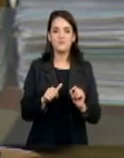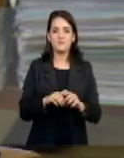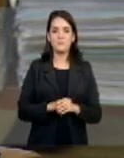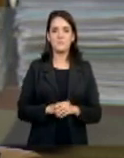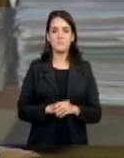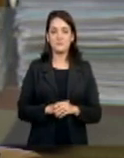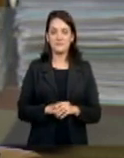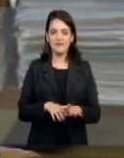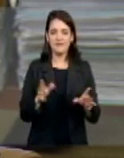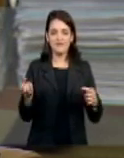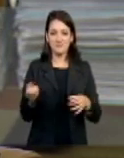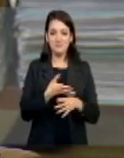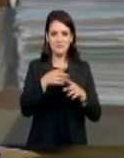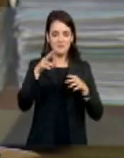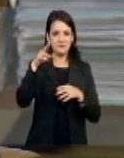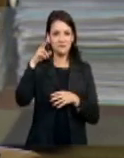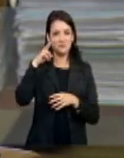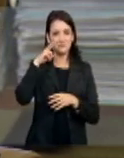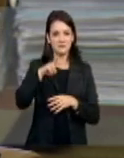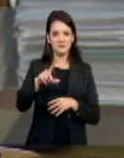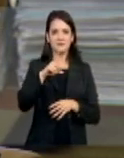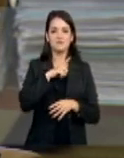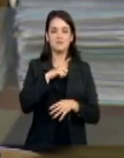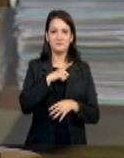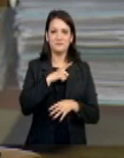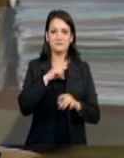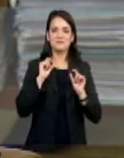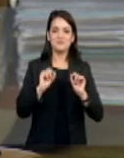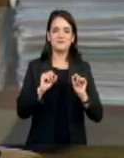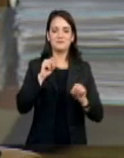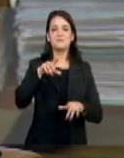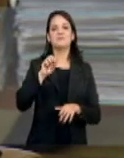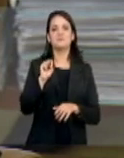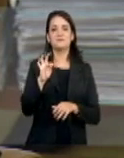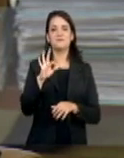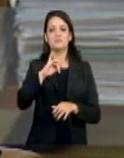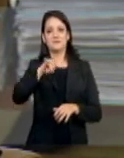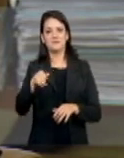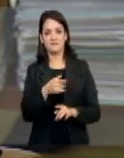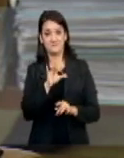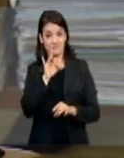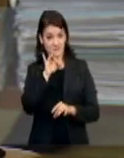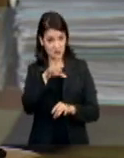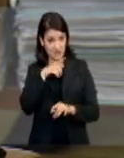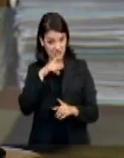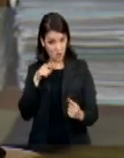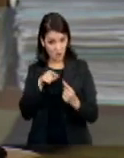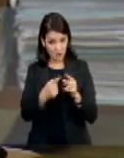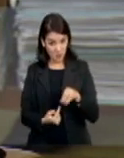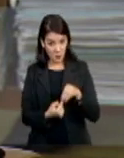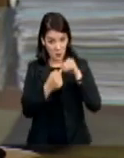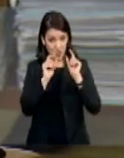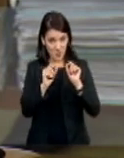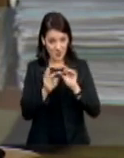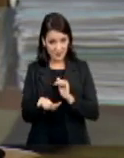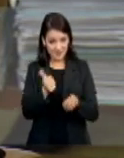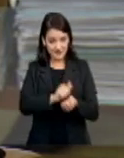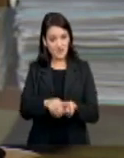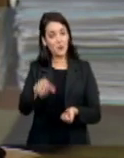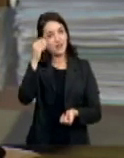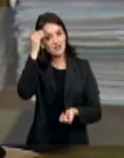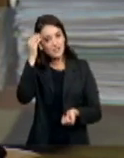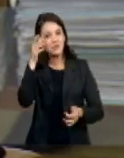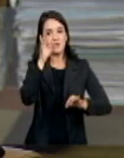essa nova visão adotada por tanto pela igreja stj teve só esse objetivo de adequar o seu entendimento jurisprudencial